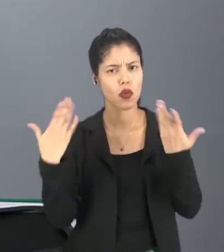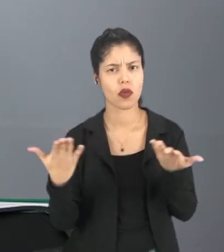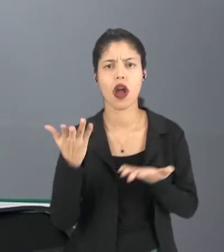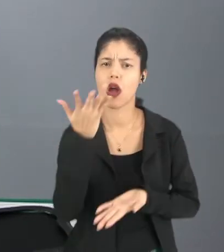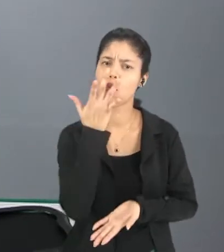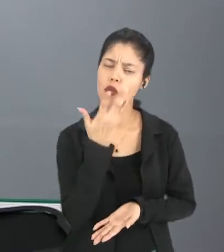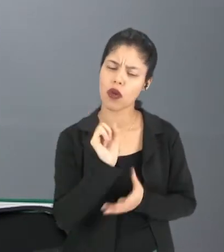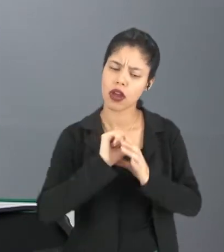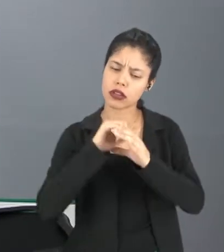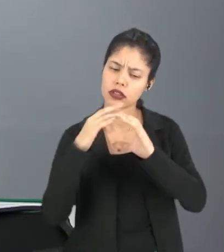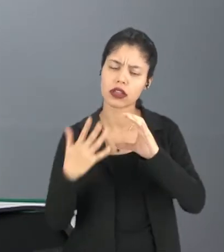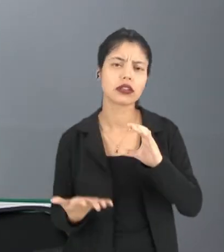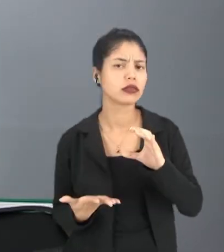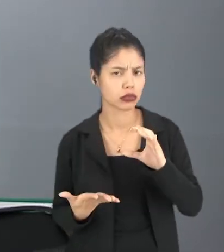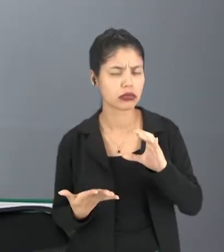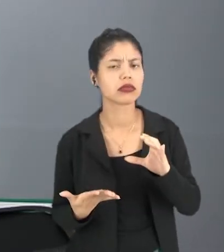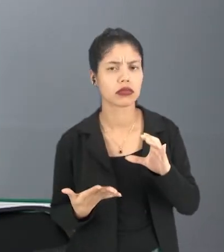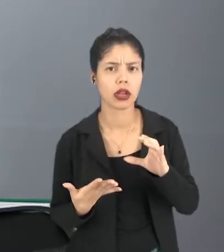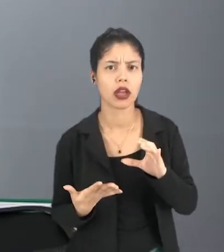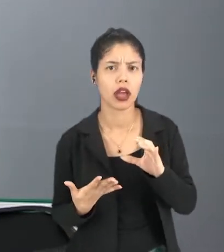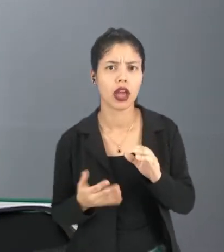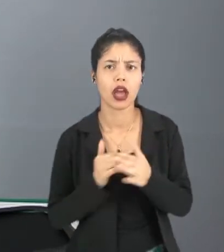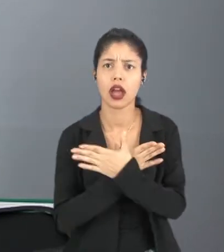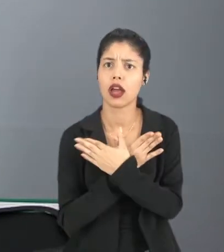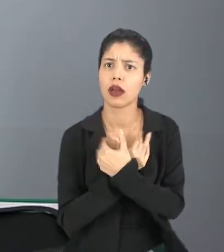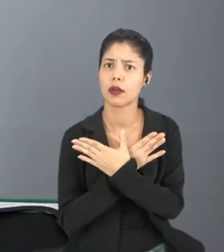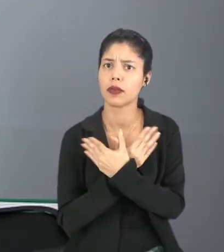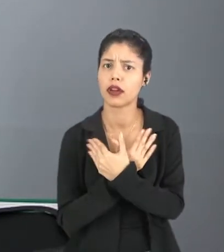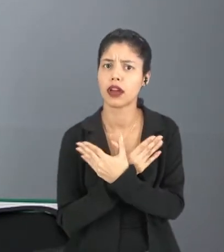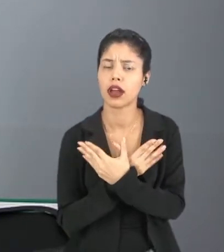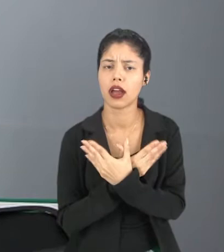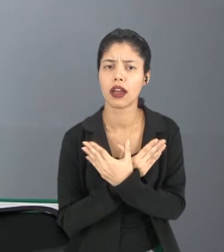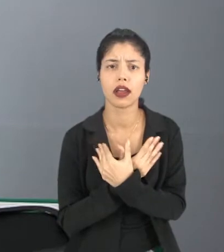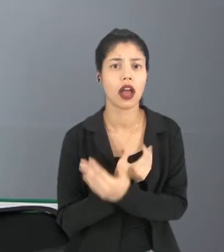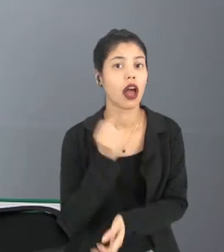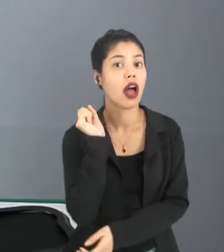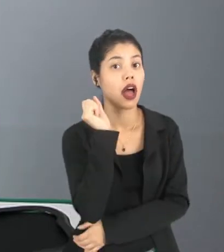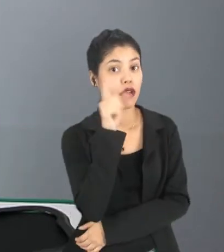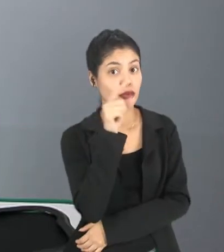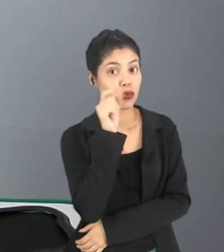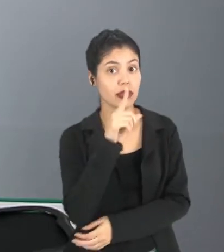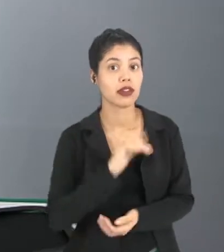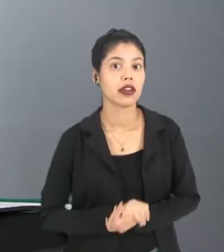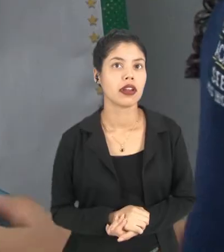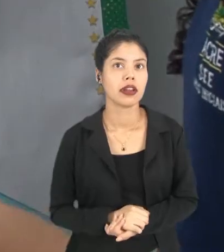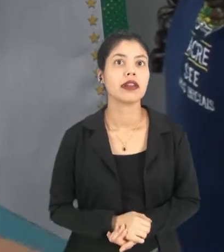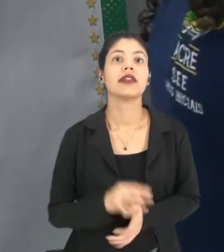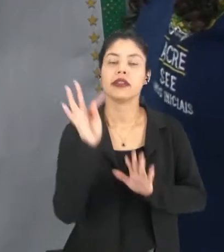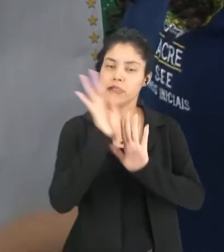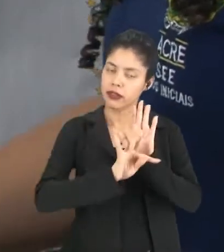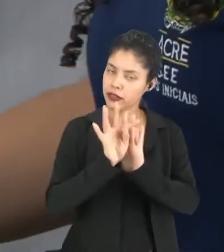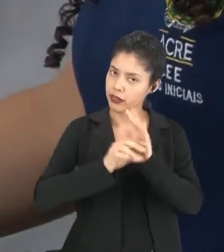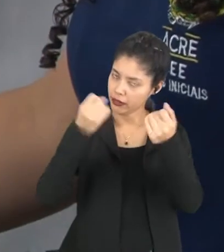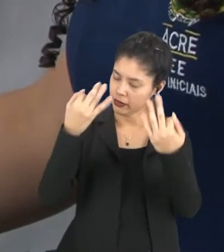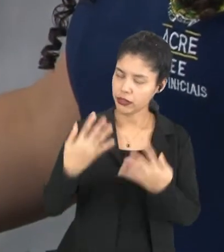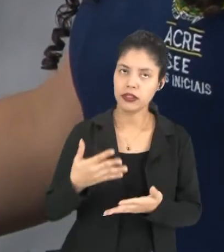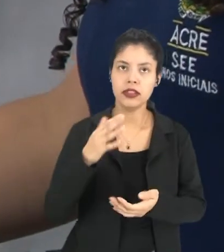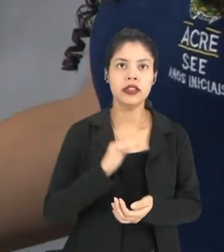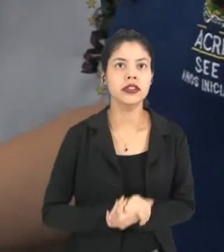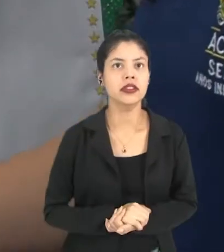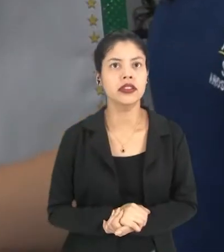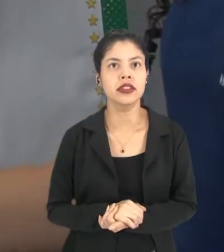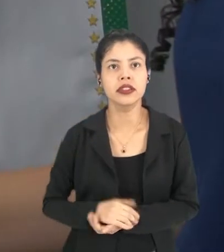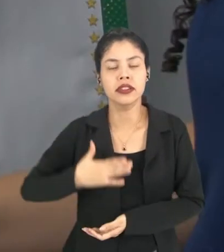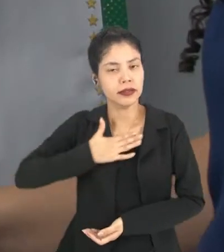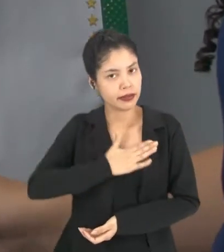as características das borboletas azuis? O texto está explicando, vamos lá?